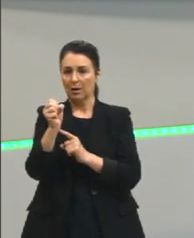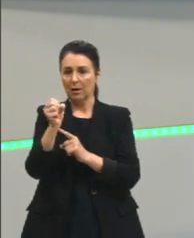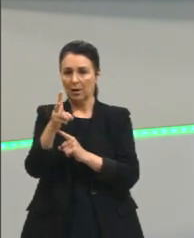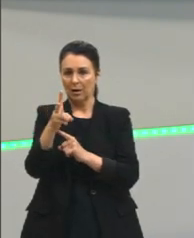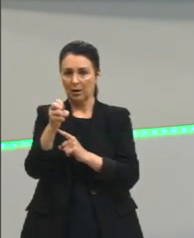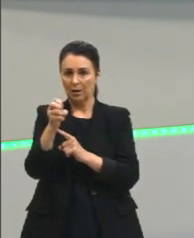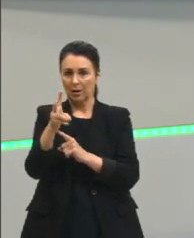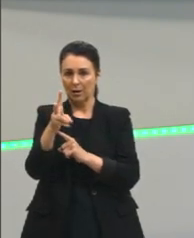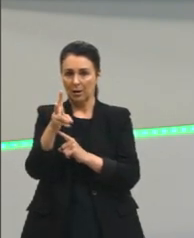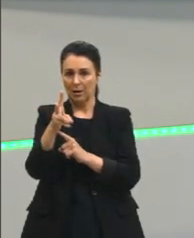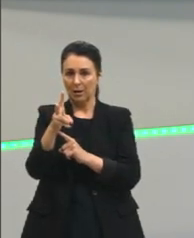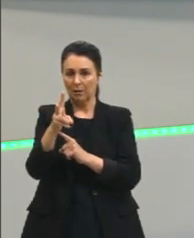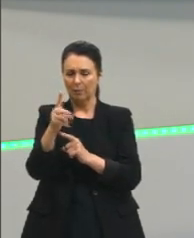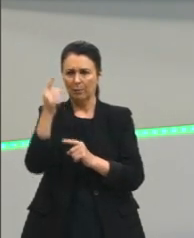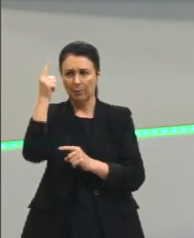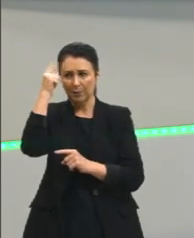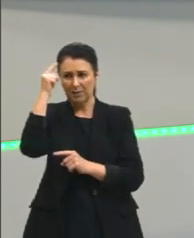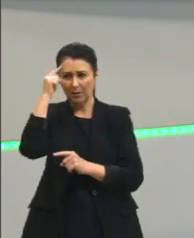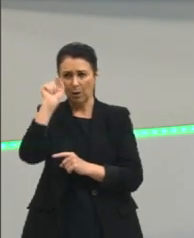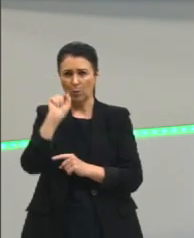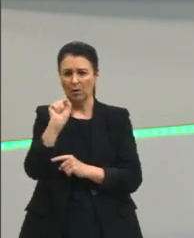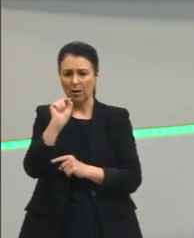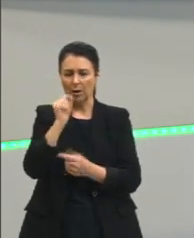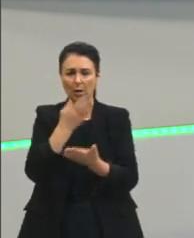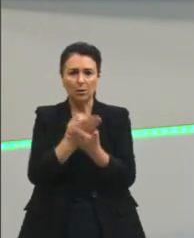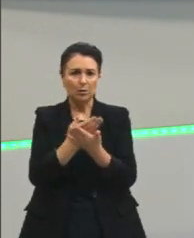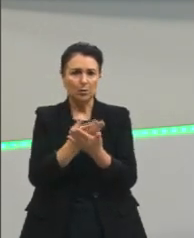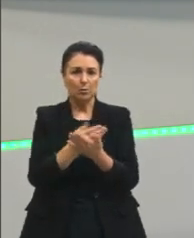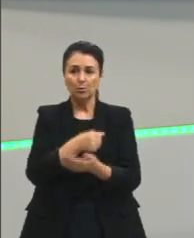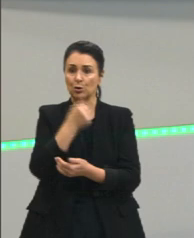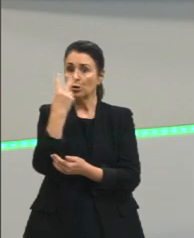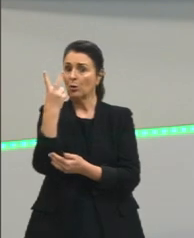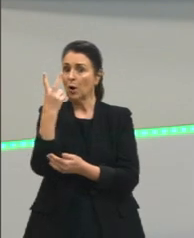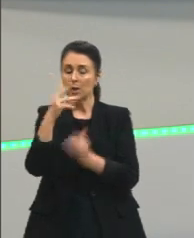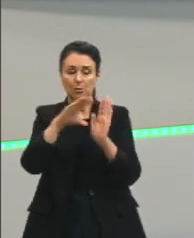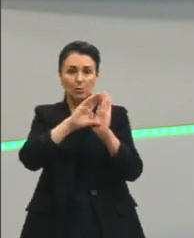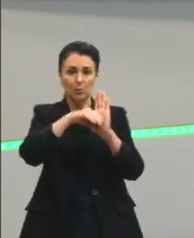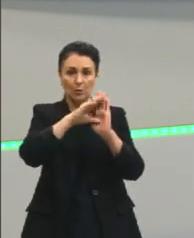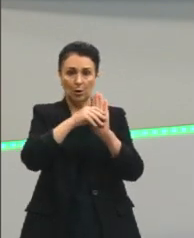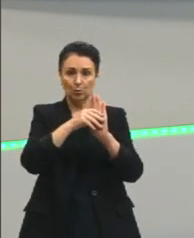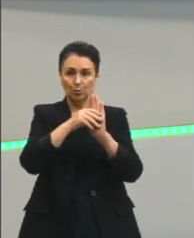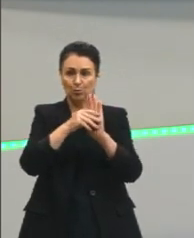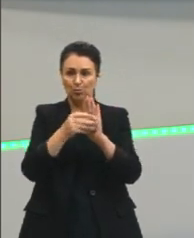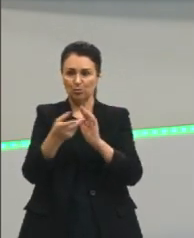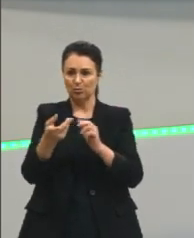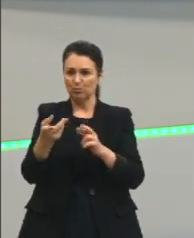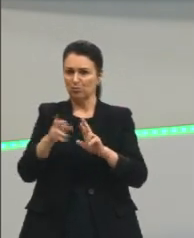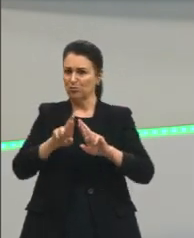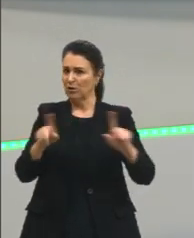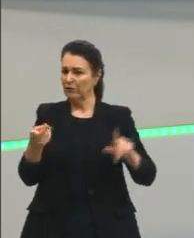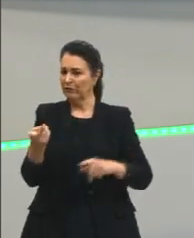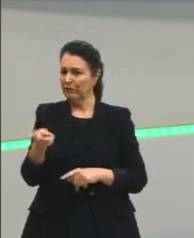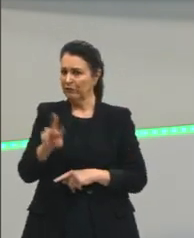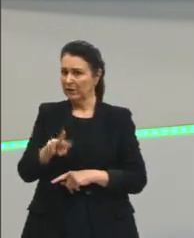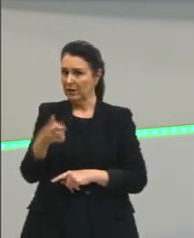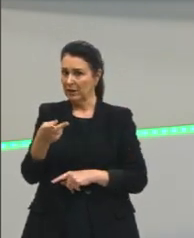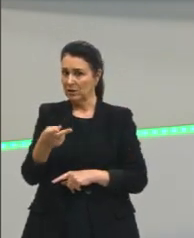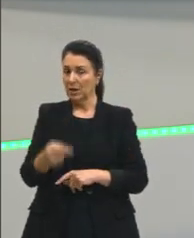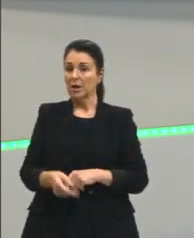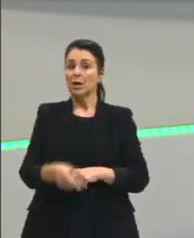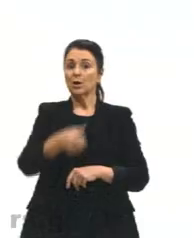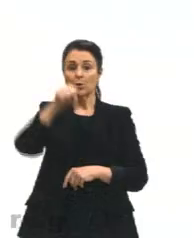pensando o quê que é uma dicotomia de companhia o estudo de dois conceitos que são opostos e ele trabalha com três